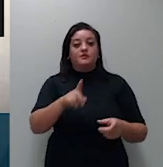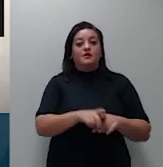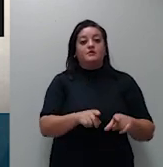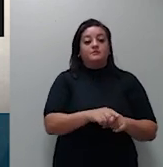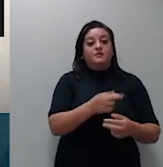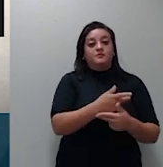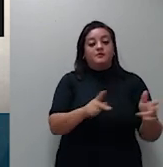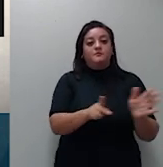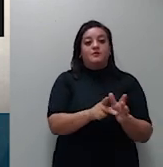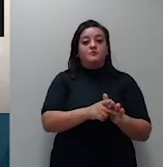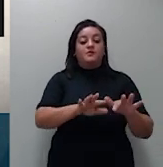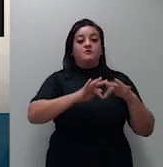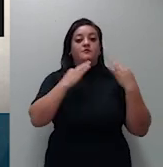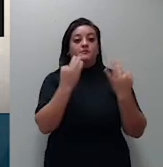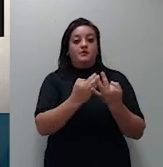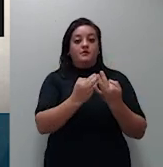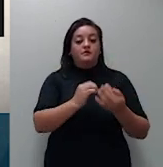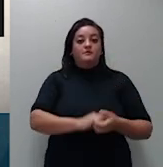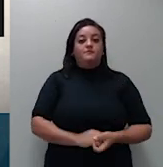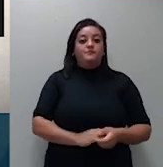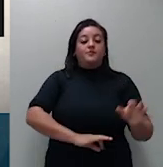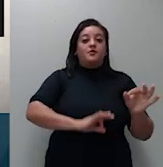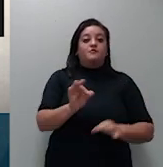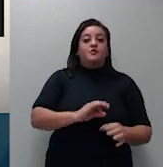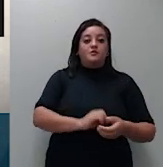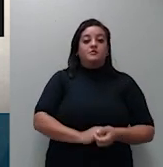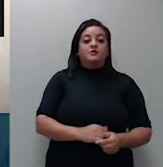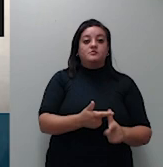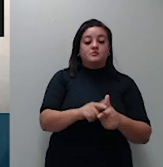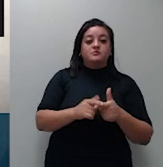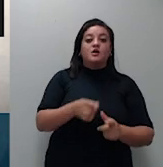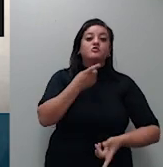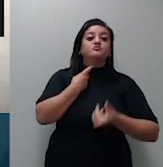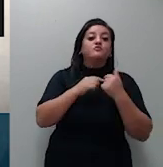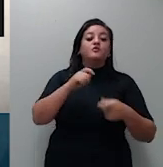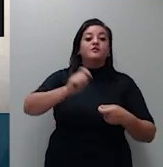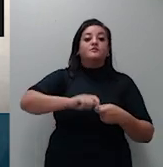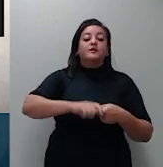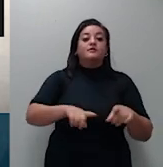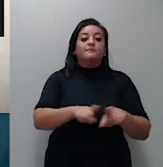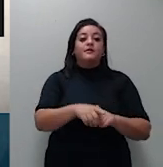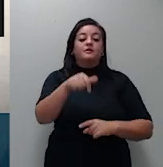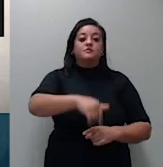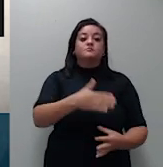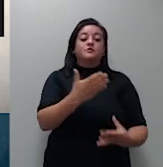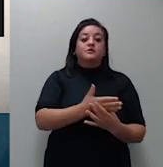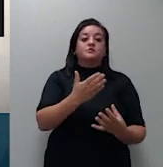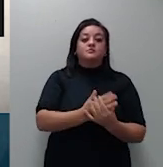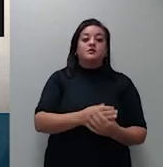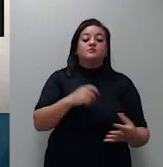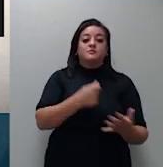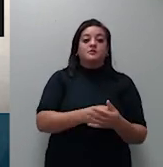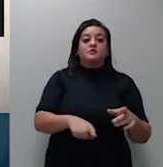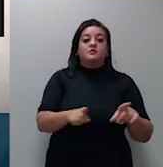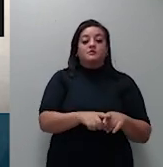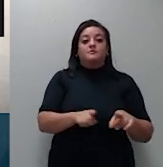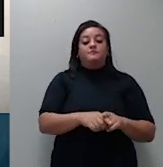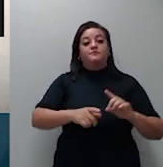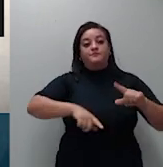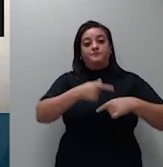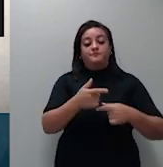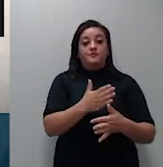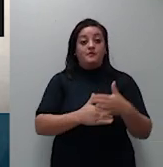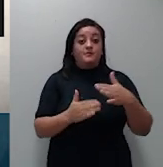caso concreto foi instituído por ato de vontade do executado e que nesse caso é impenhorabilidade sobre móvel ilimitada